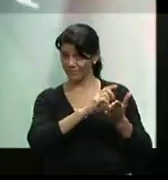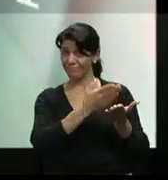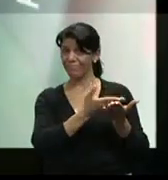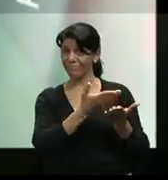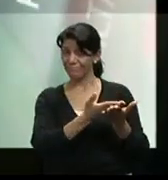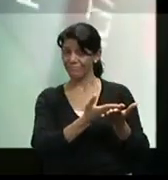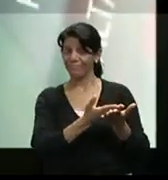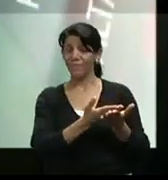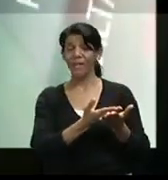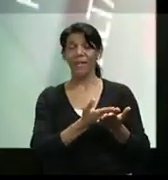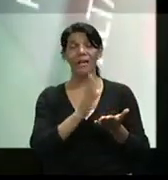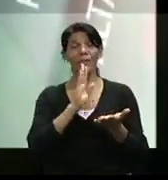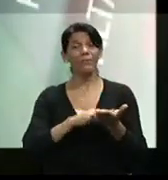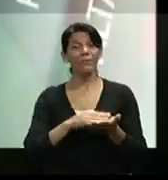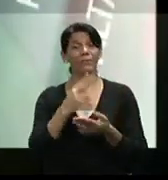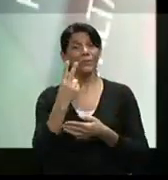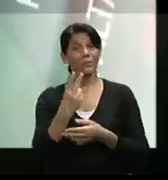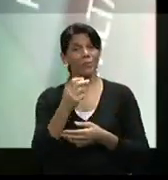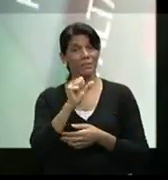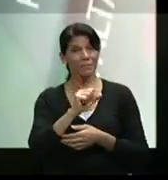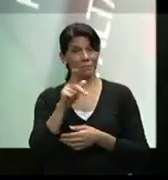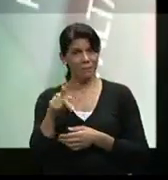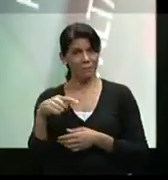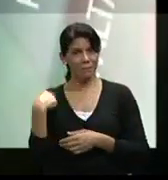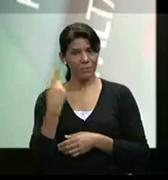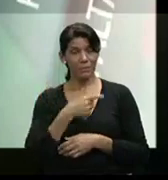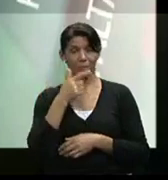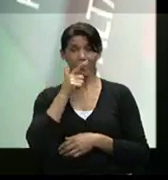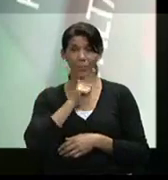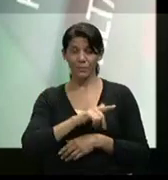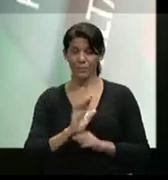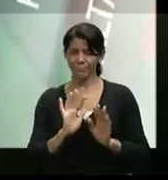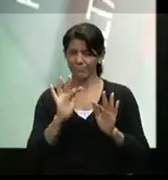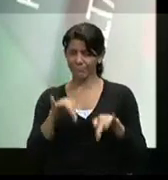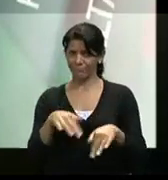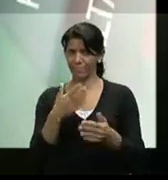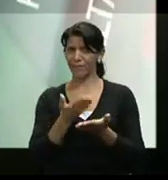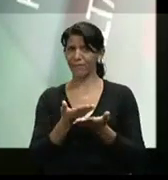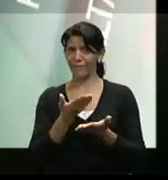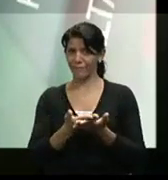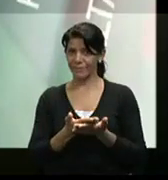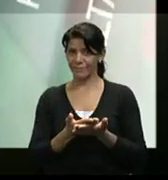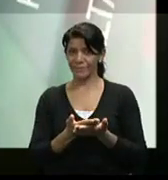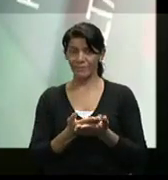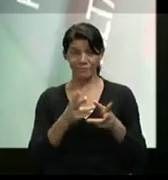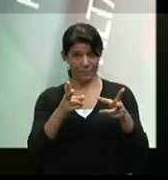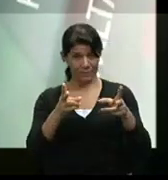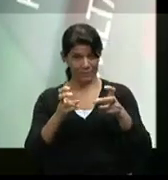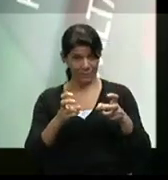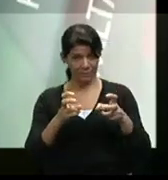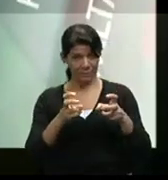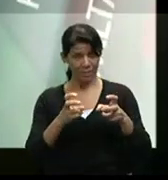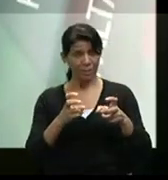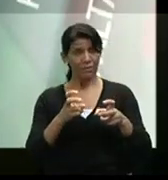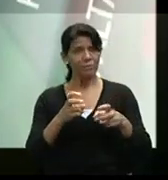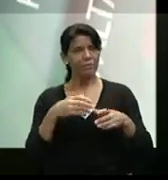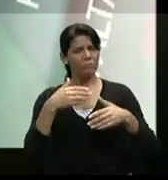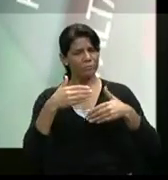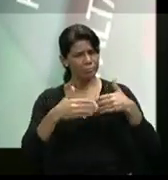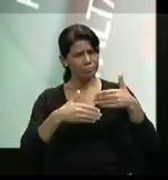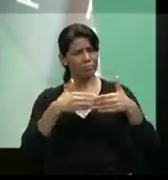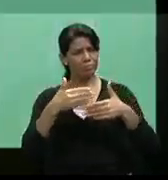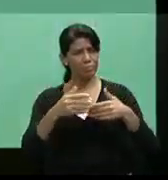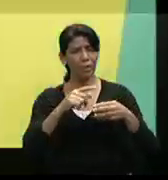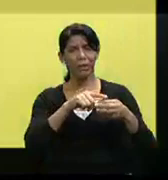pré-aula. Ainda faltam 2 SPs para que a gente possa encerrar a unidade. Perceba que estamos seguindo aqueles